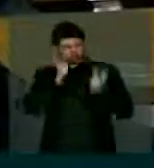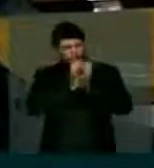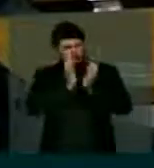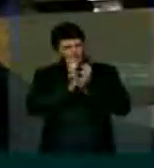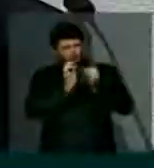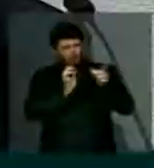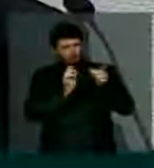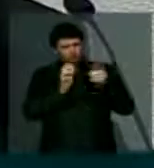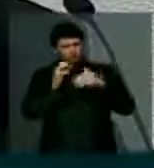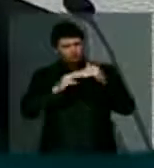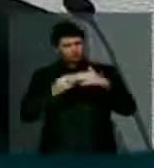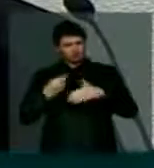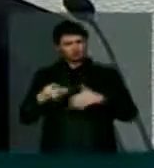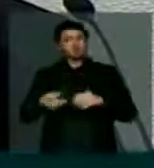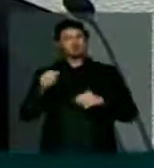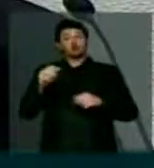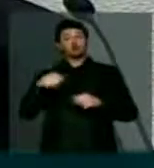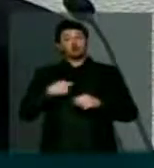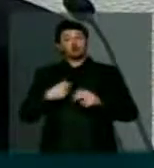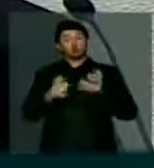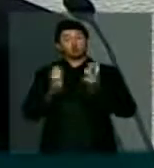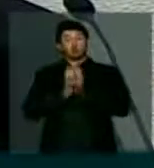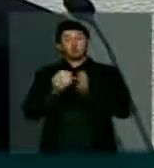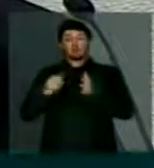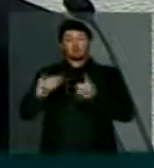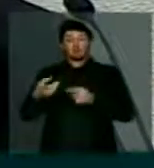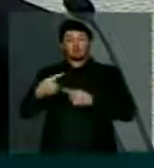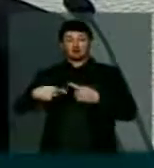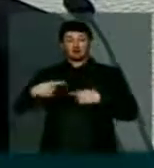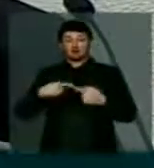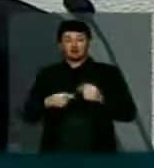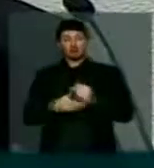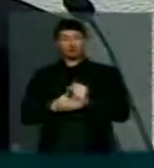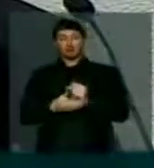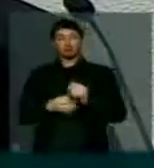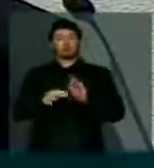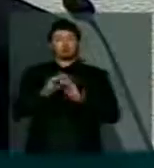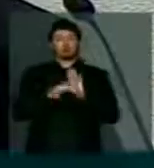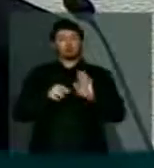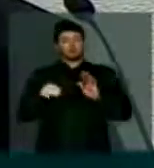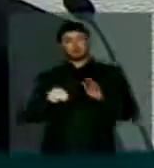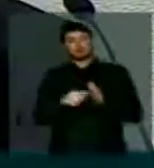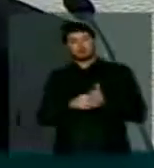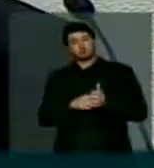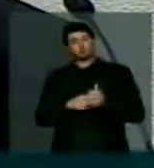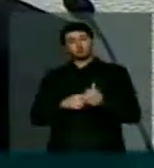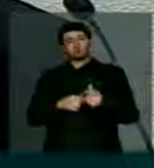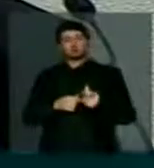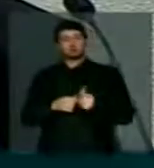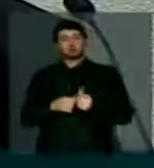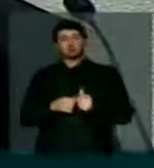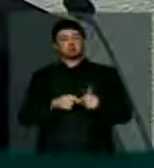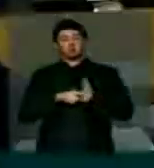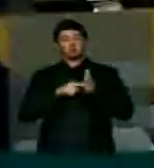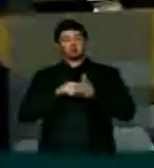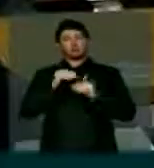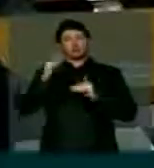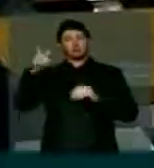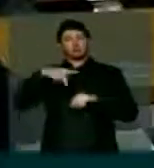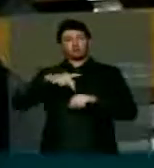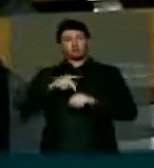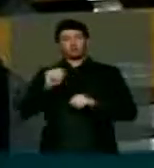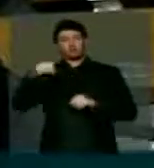acordo de acionistas? Eu fui da equipe que participou da negociação, da redação desse, sim, com a consultoria externa.